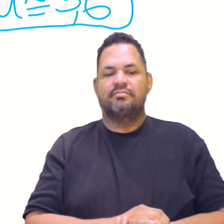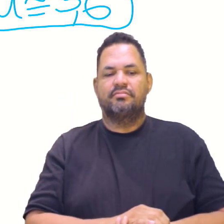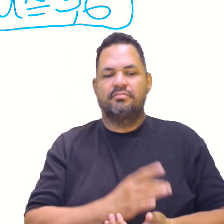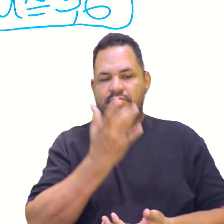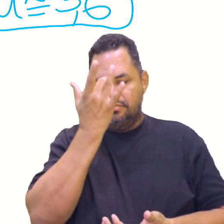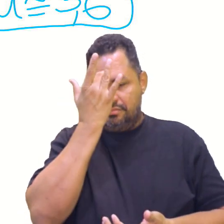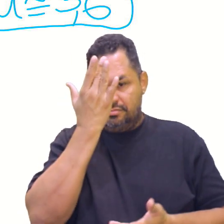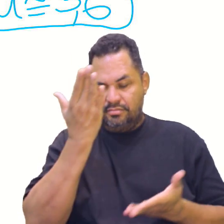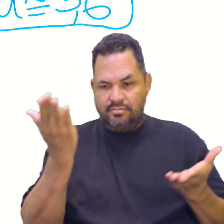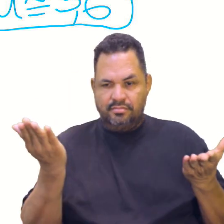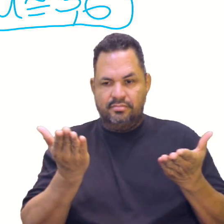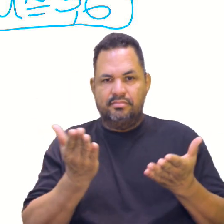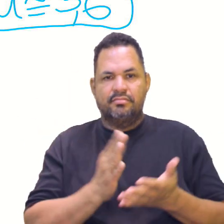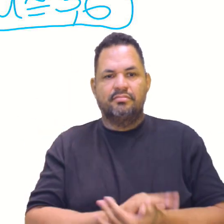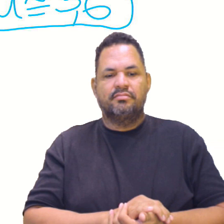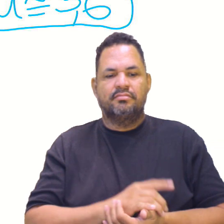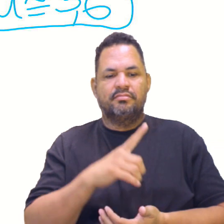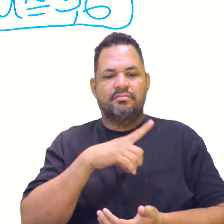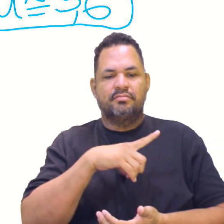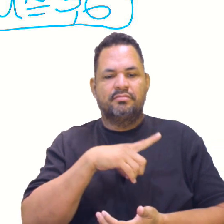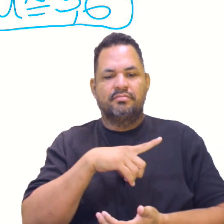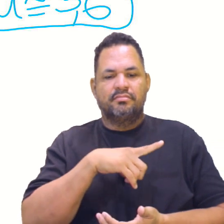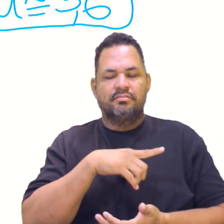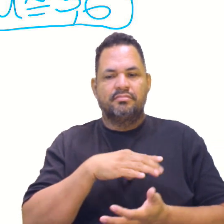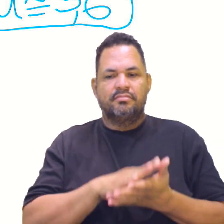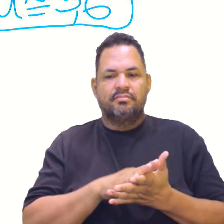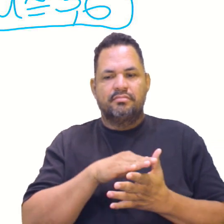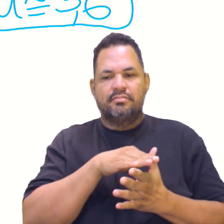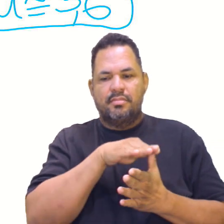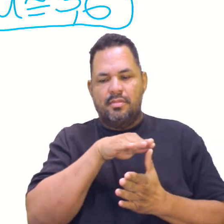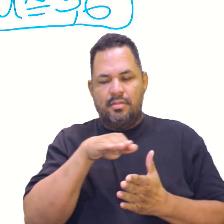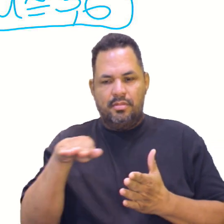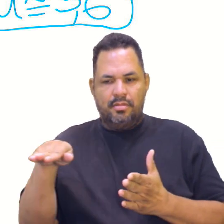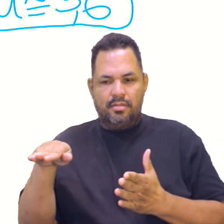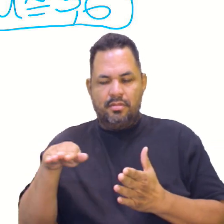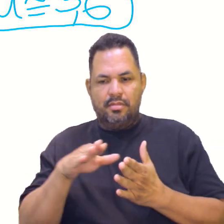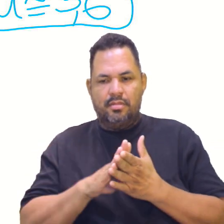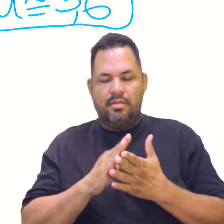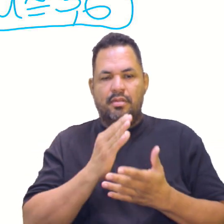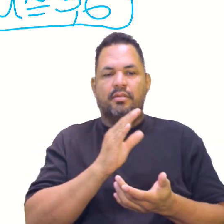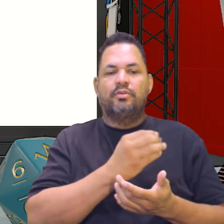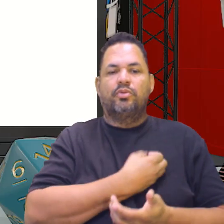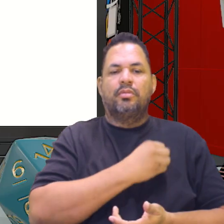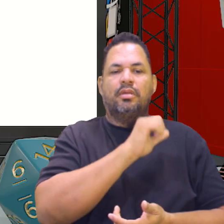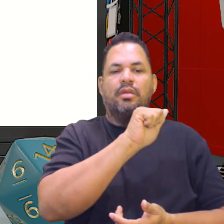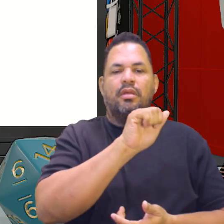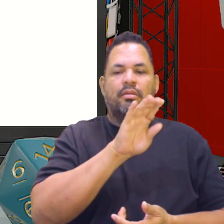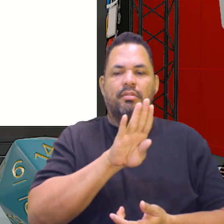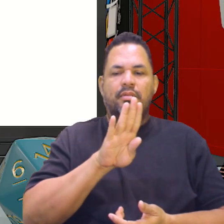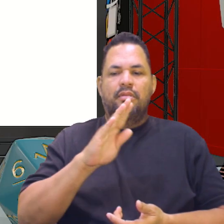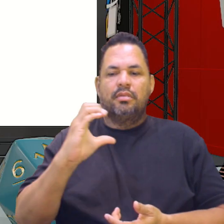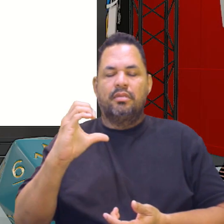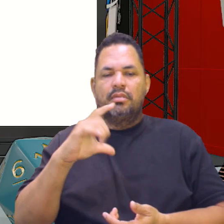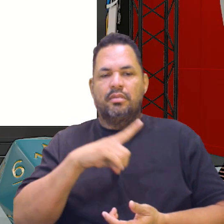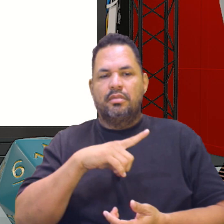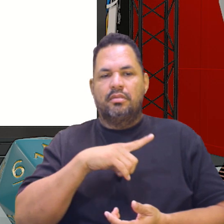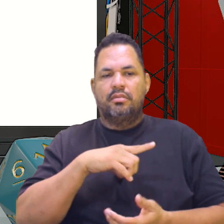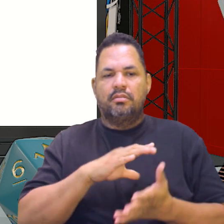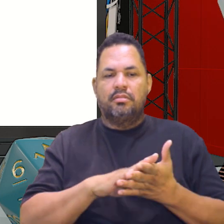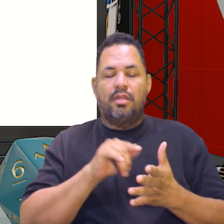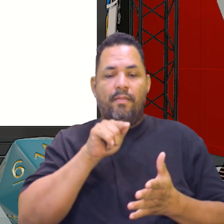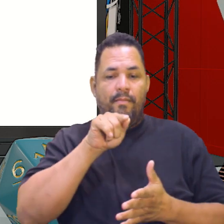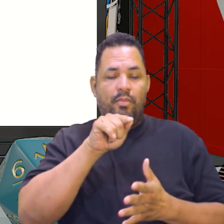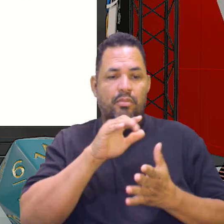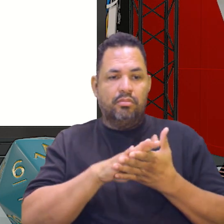é fácil, gente. Vai dar uma reta com todas as suas propriedades, com valor de A, de B e de C. Vai ser dado um